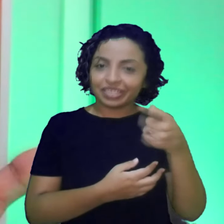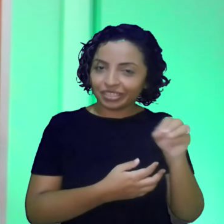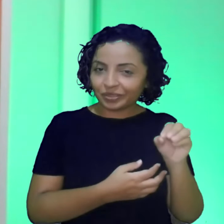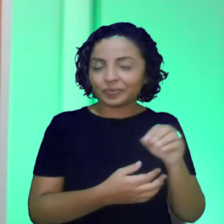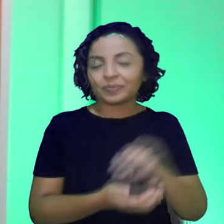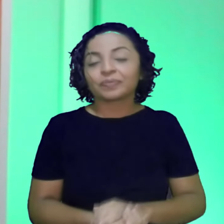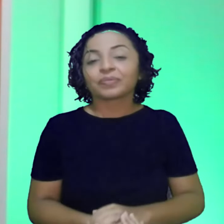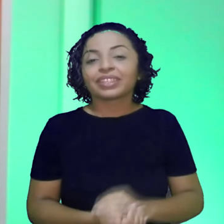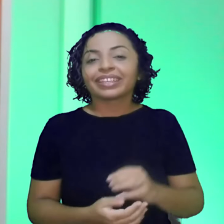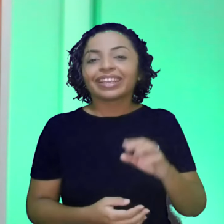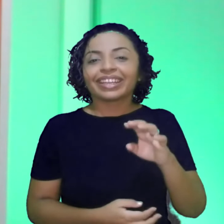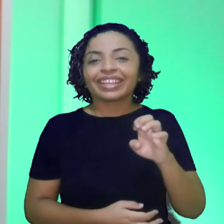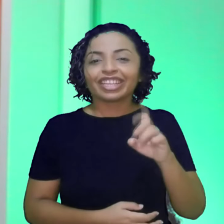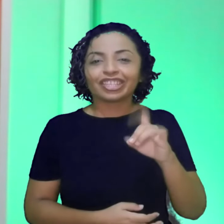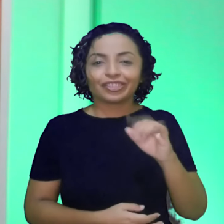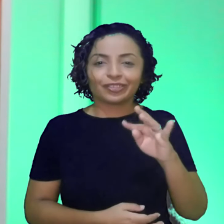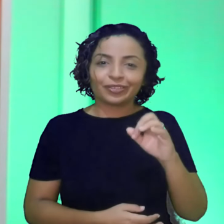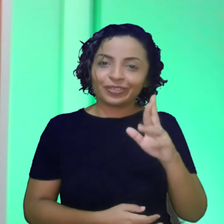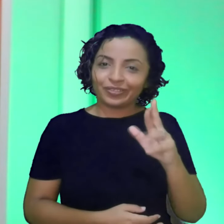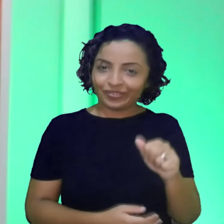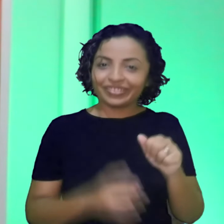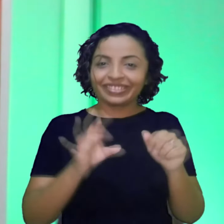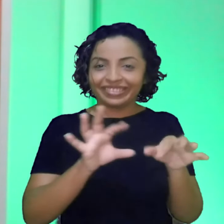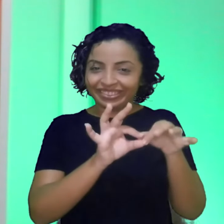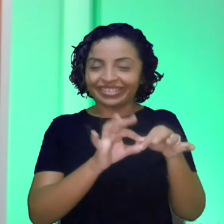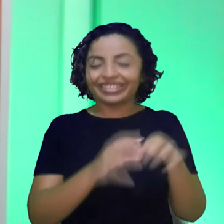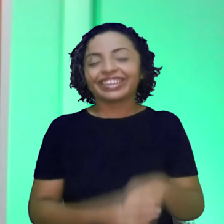uma editora muito